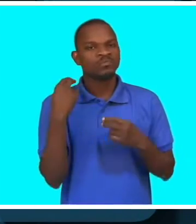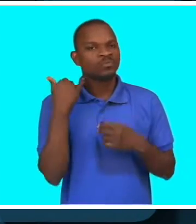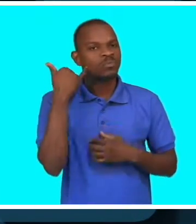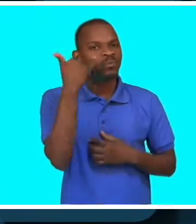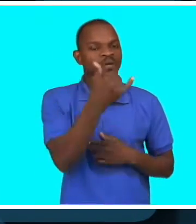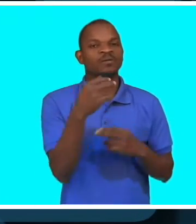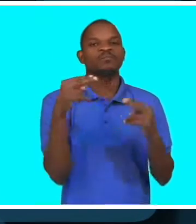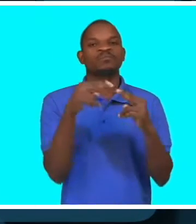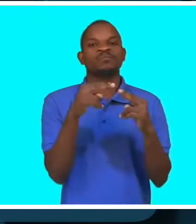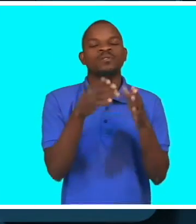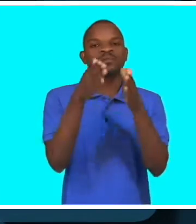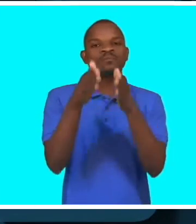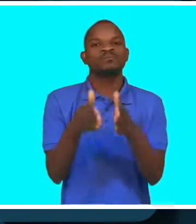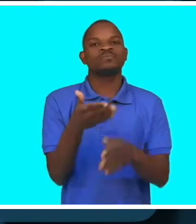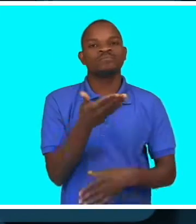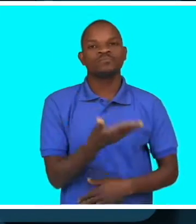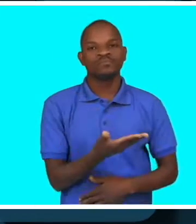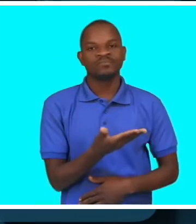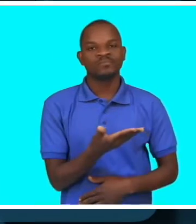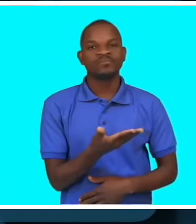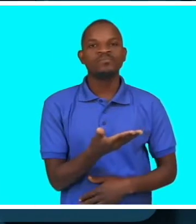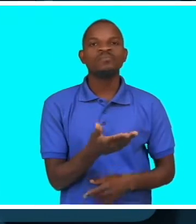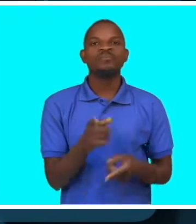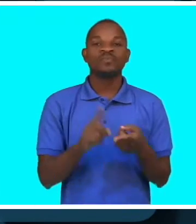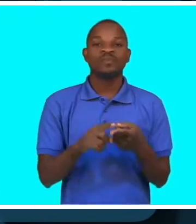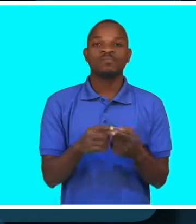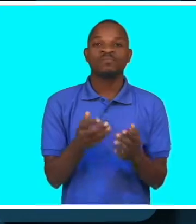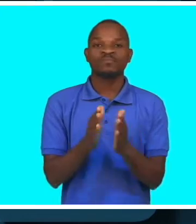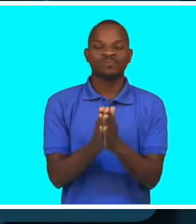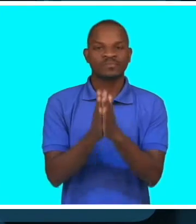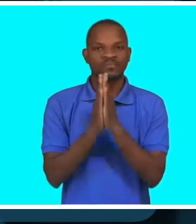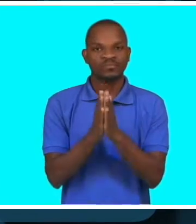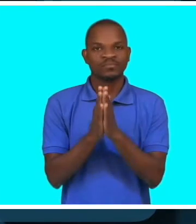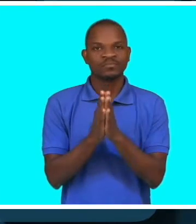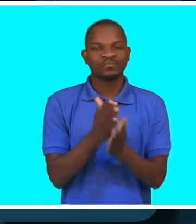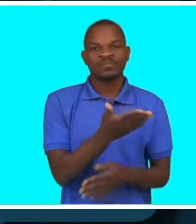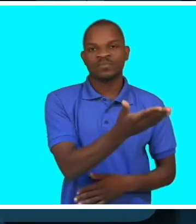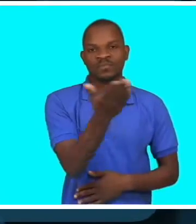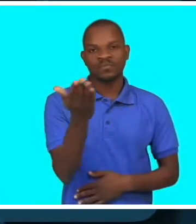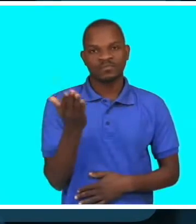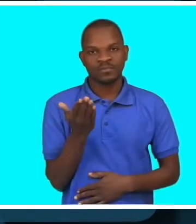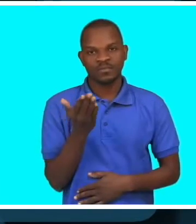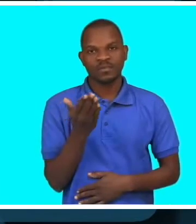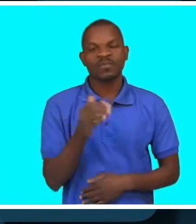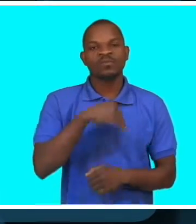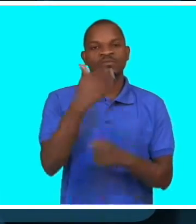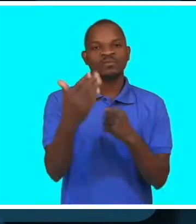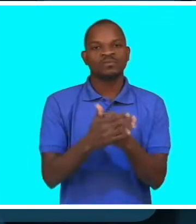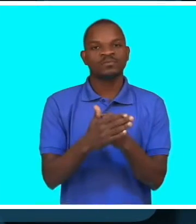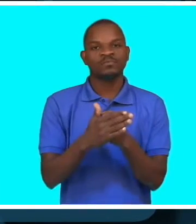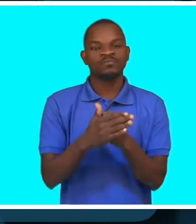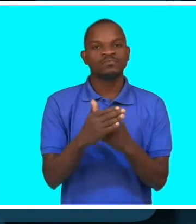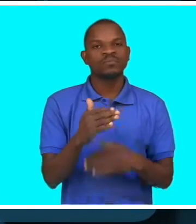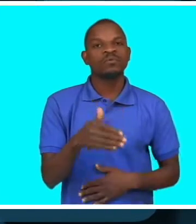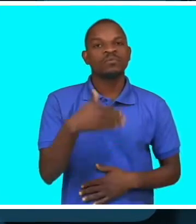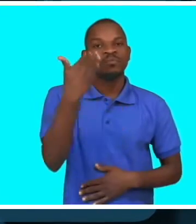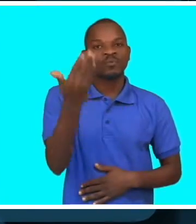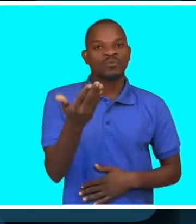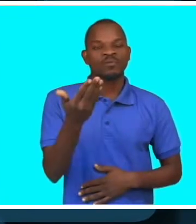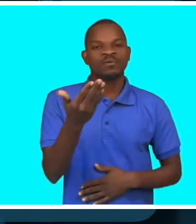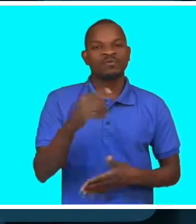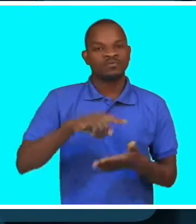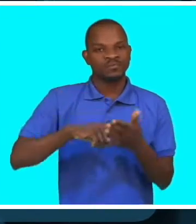contactar o Maurício, não é? E agradecemos pela sua audiência. Nós voltamos numa